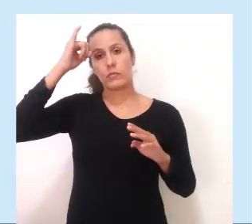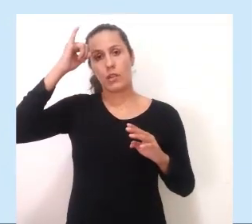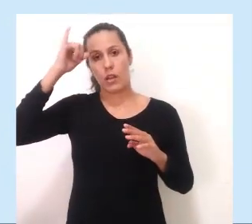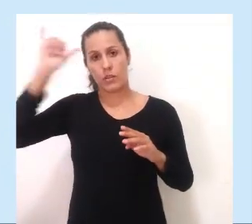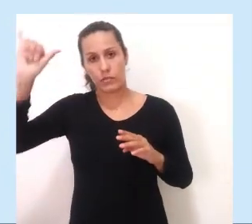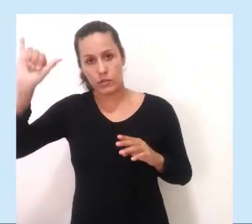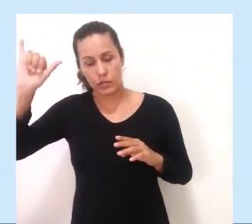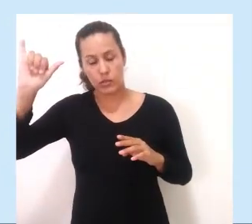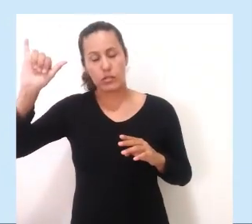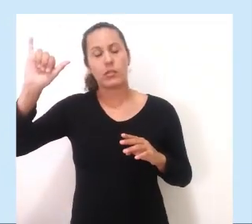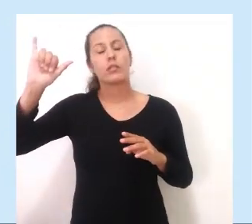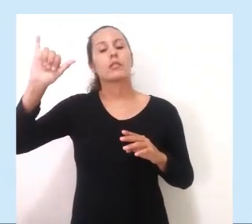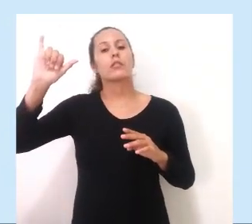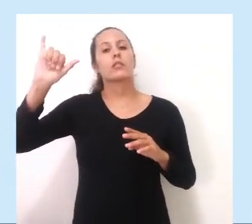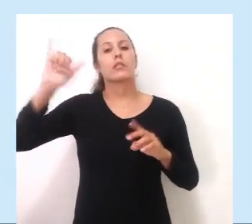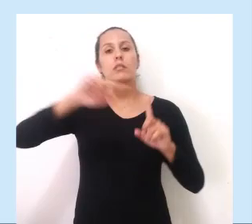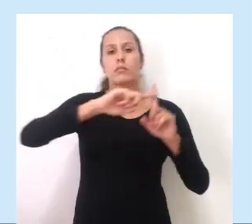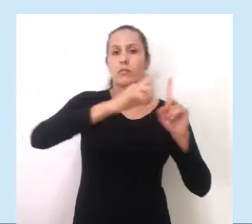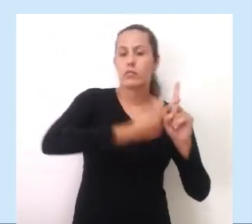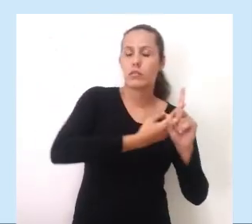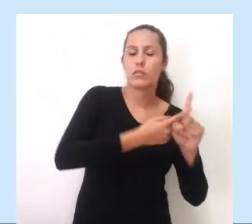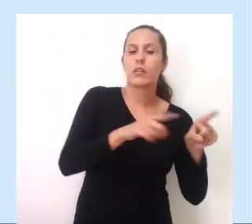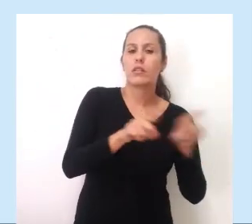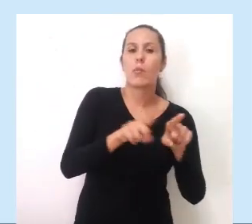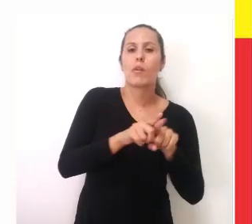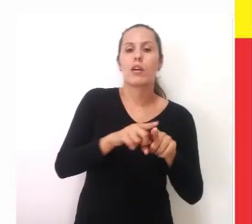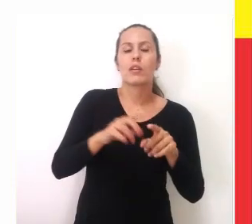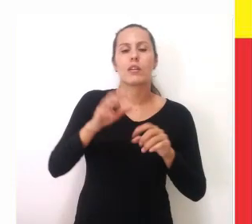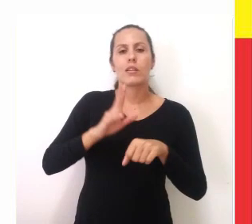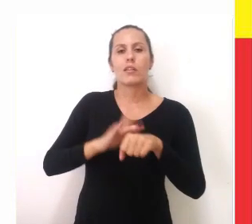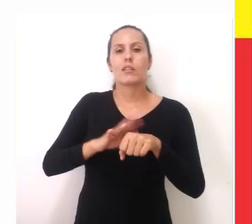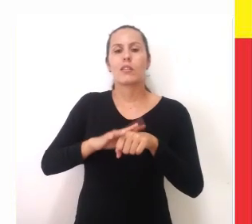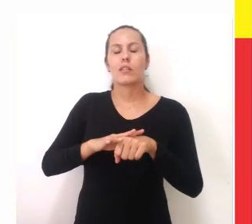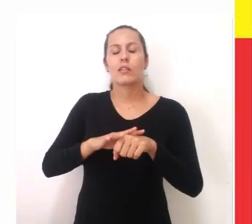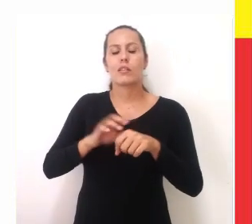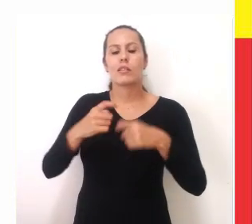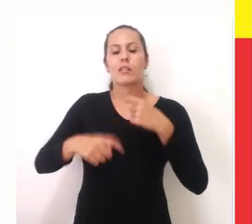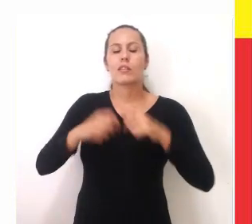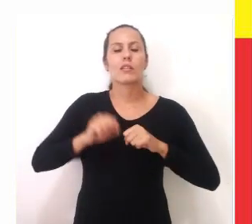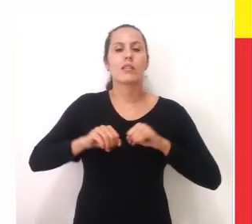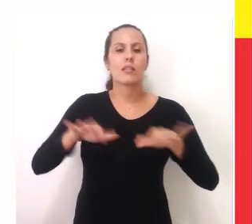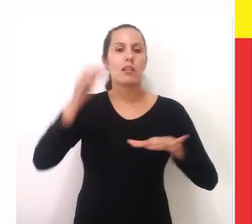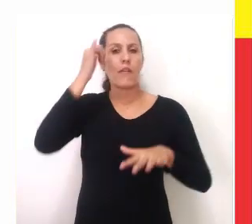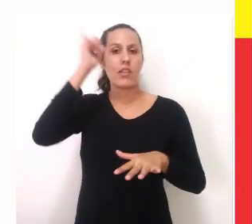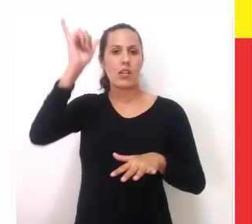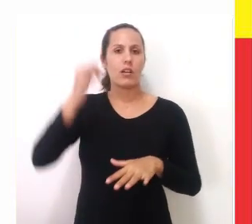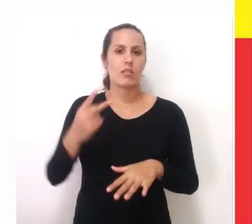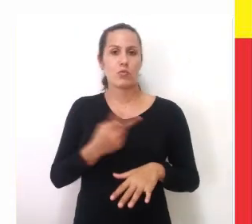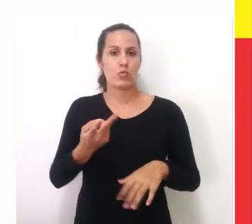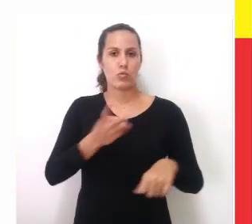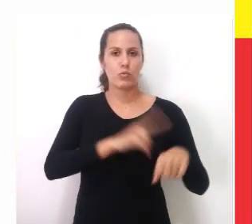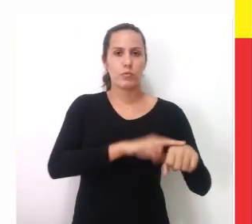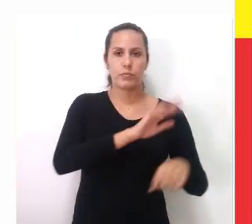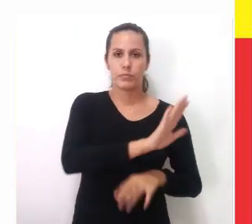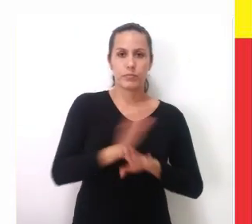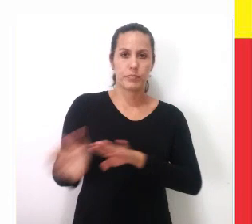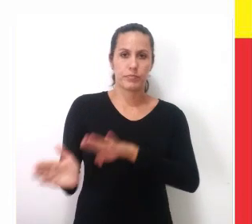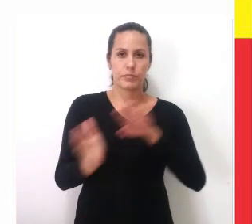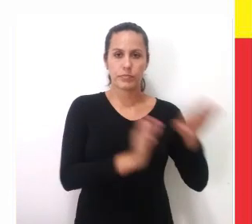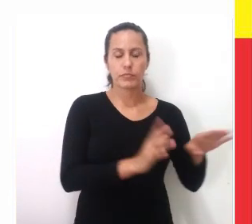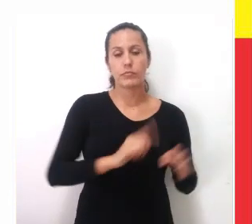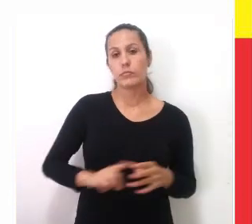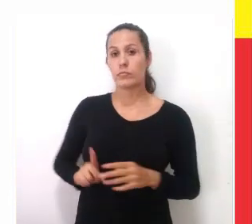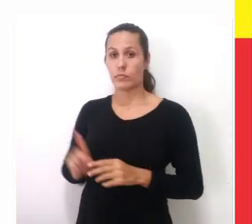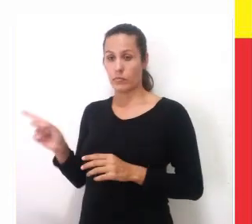proteção contra a gravidez e contra ISTs. Mas bora voltar. O adesivo, olha só a